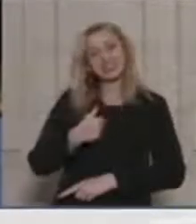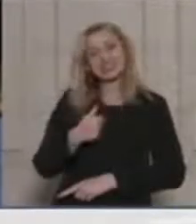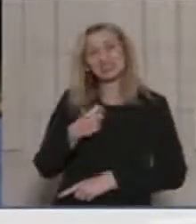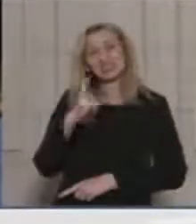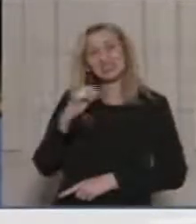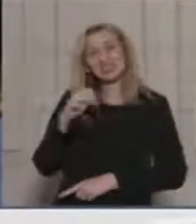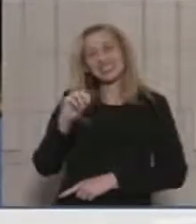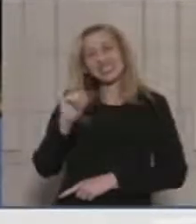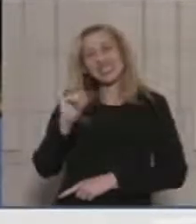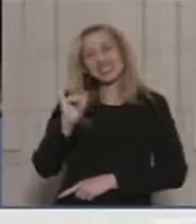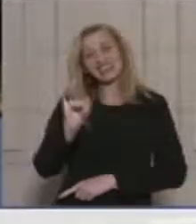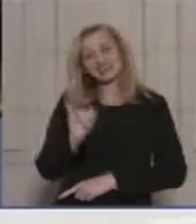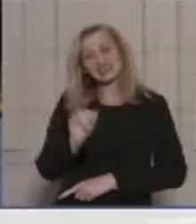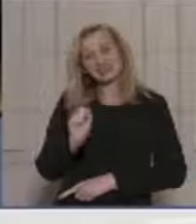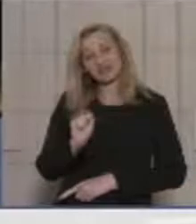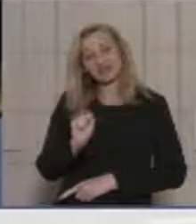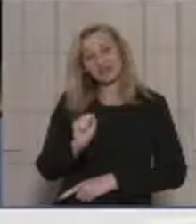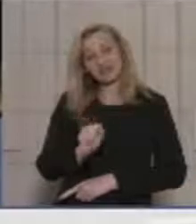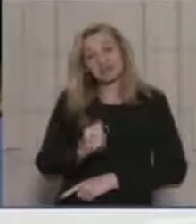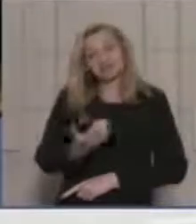Disneylândia.